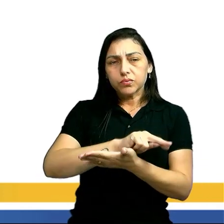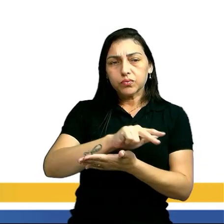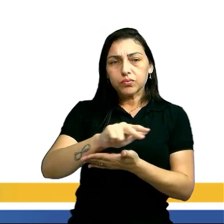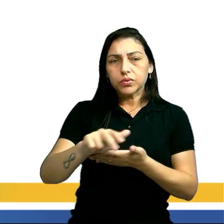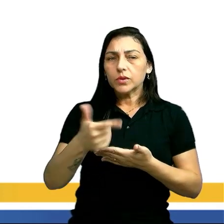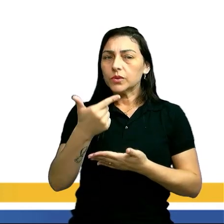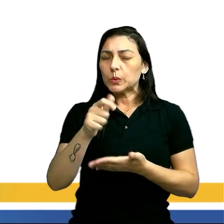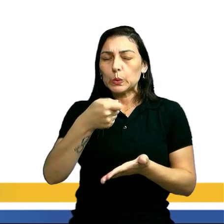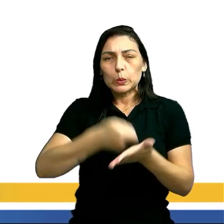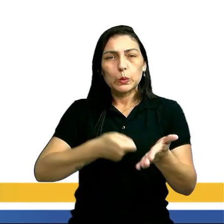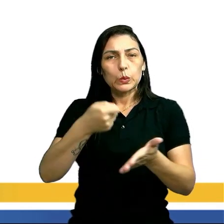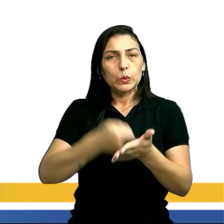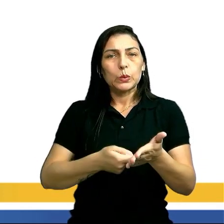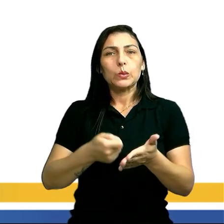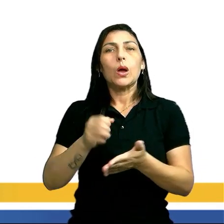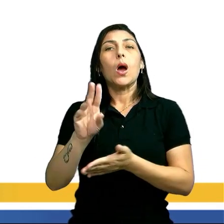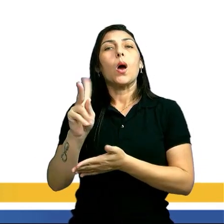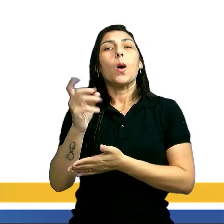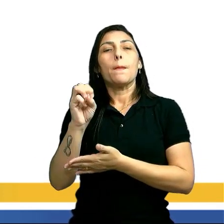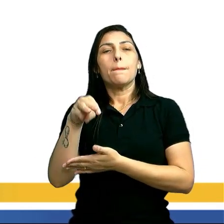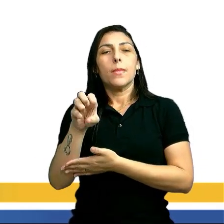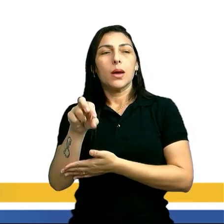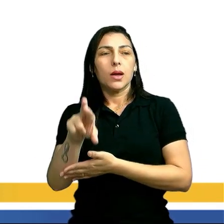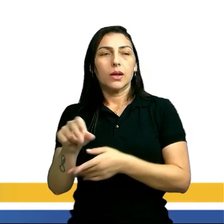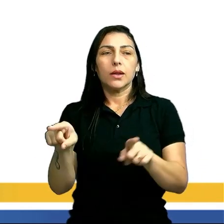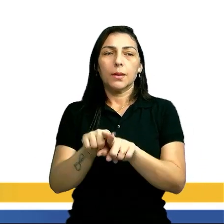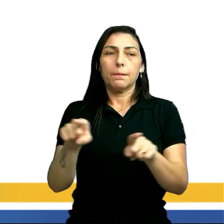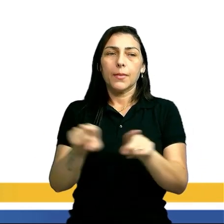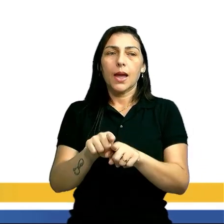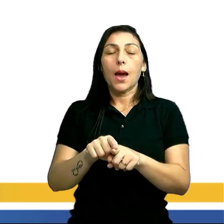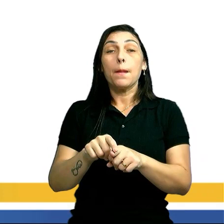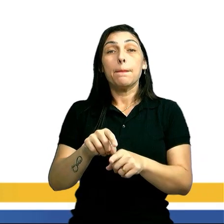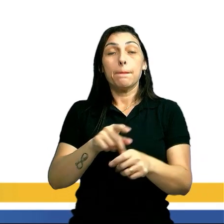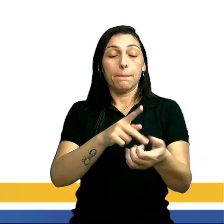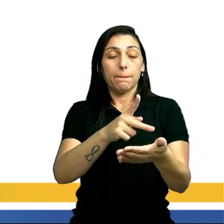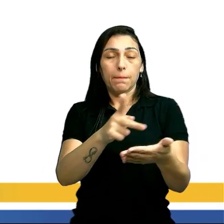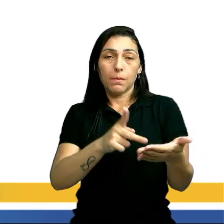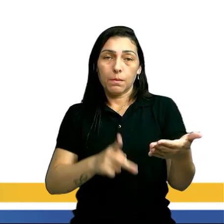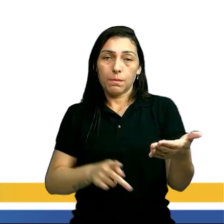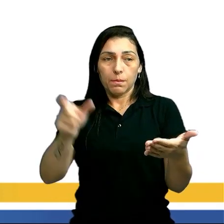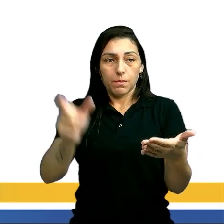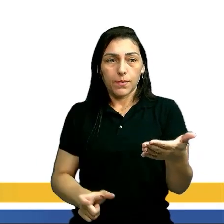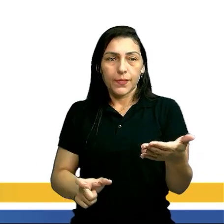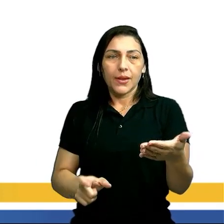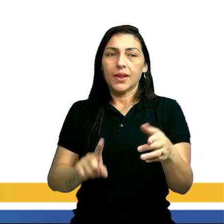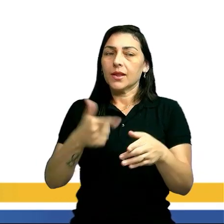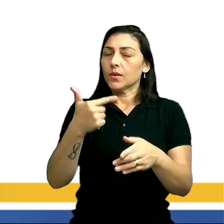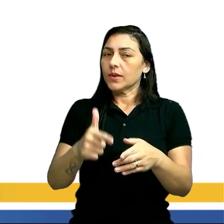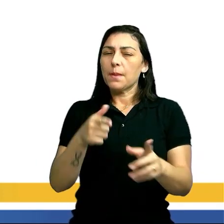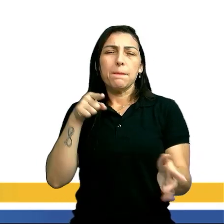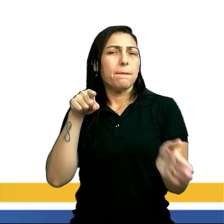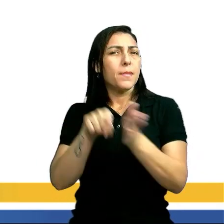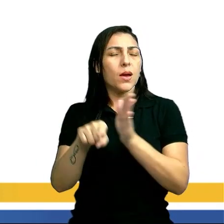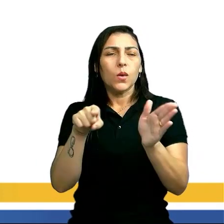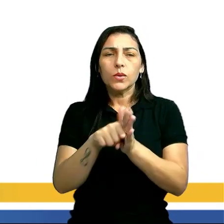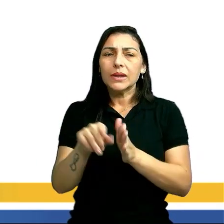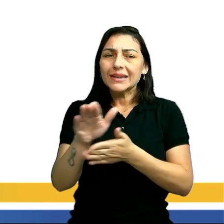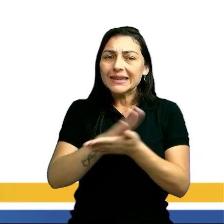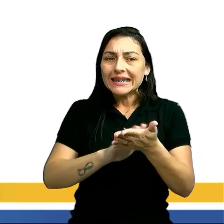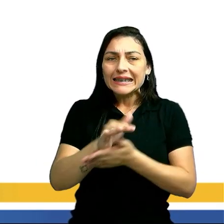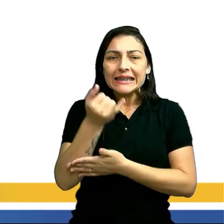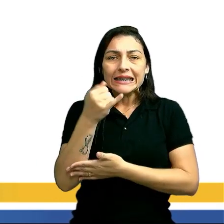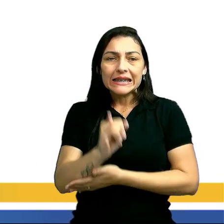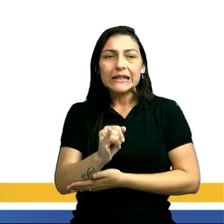coisas, não exigimos contas a Homero, nem a qualquer outro poeta. Não lhes perguntemos